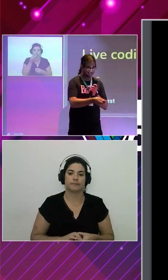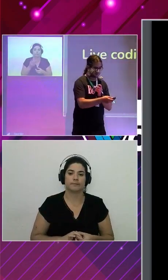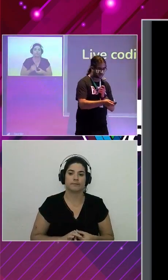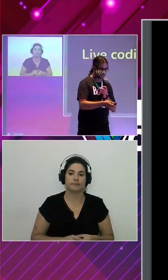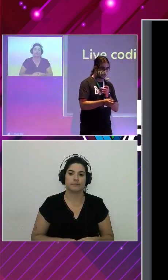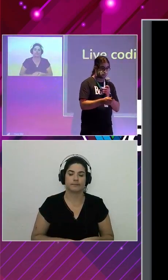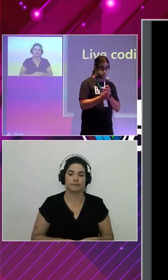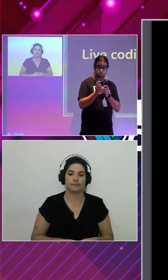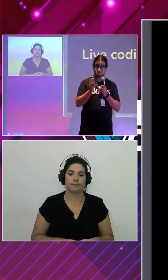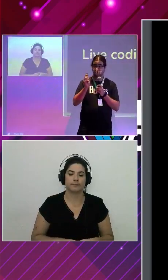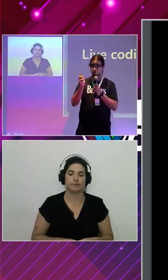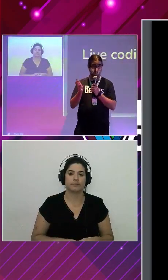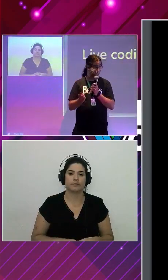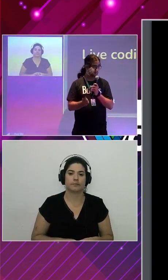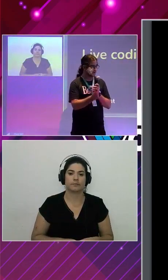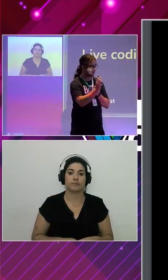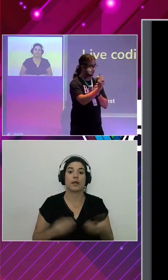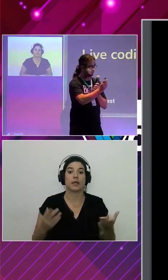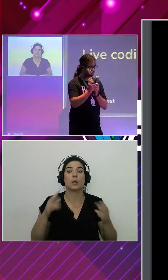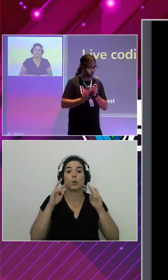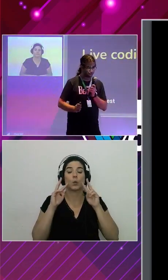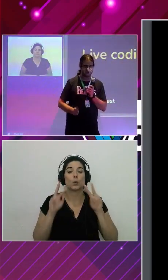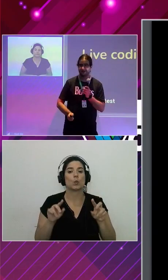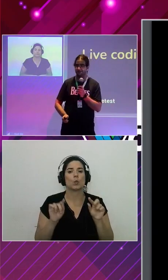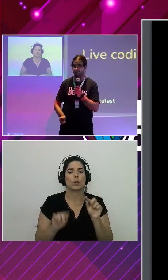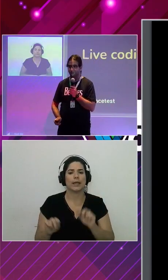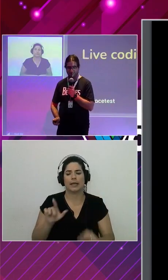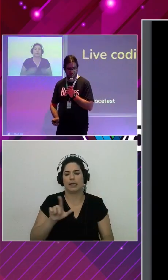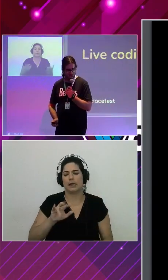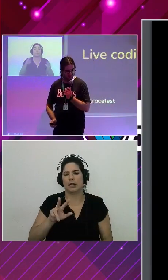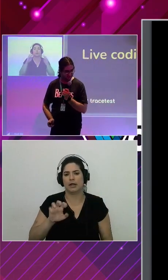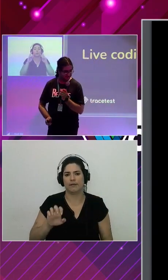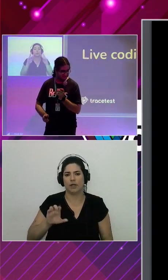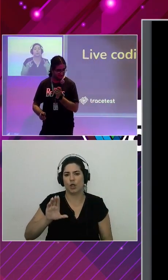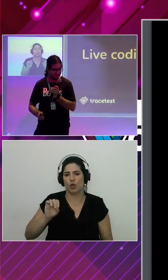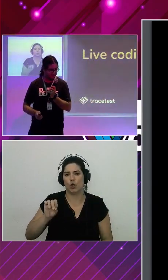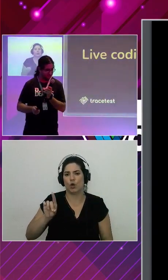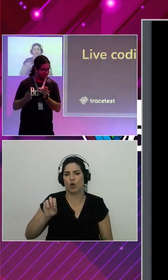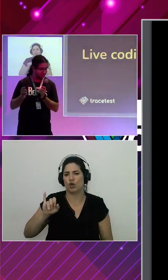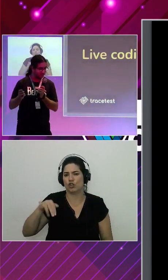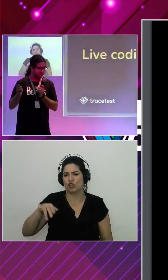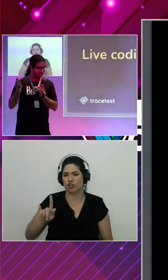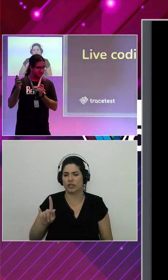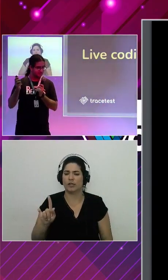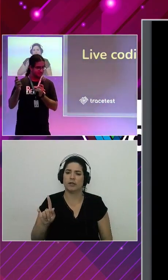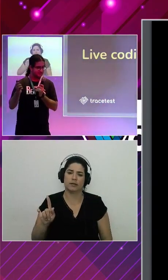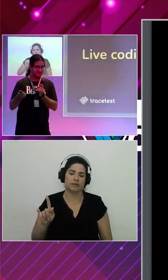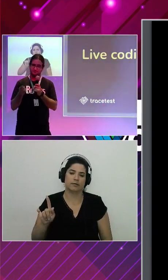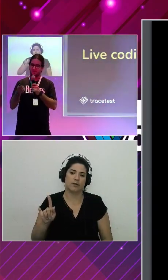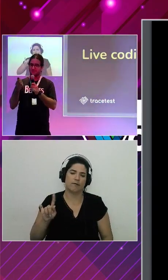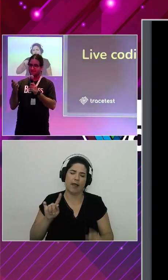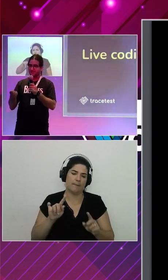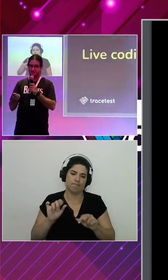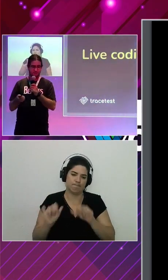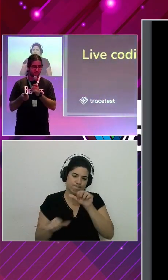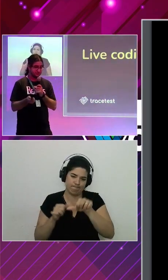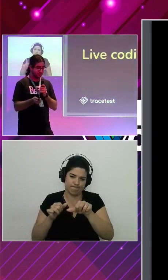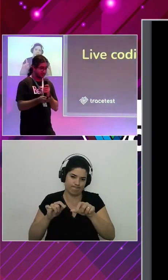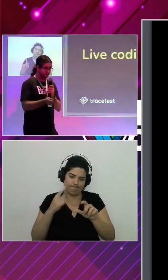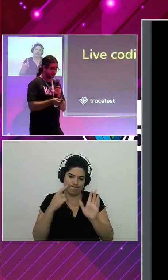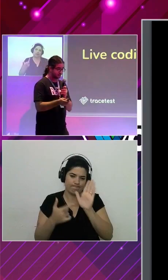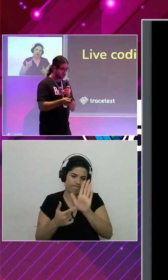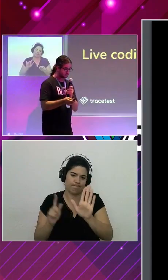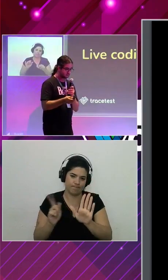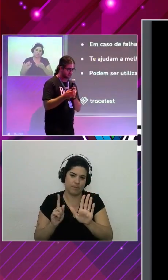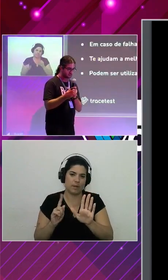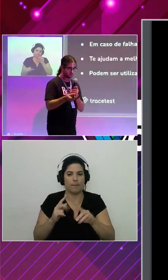Aqui seria a parte de live coding, a gente vai pular ela por conta da questão da minha máquina, mas a ideia que vocês podem